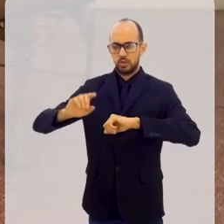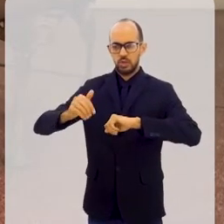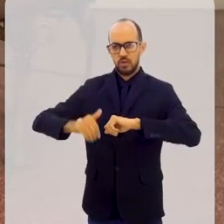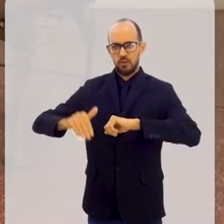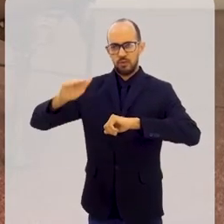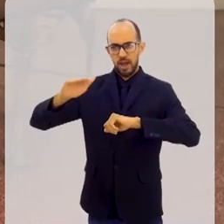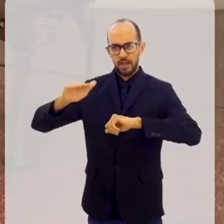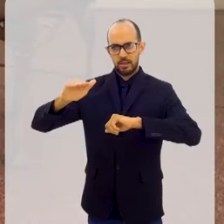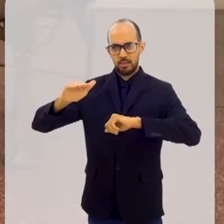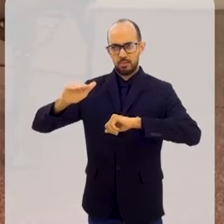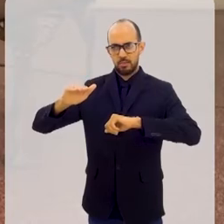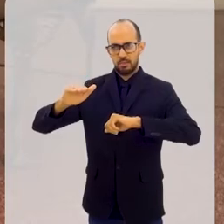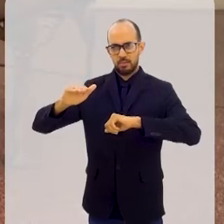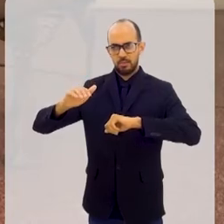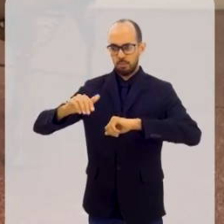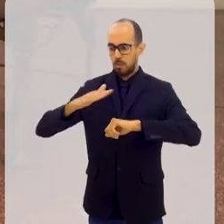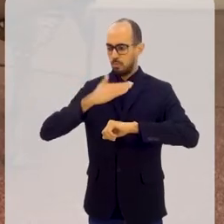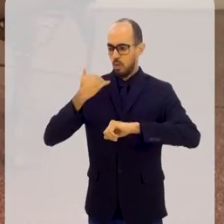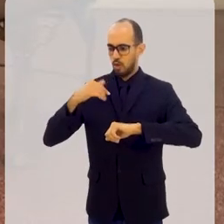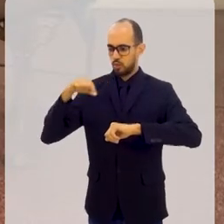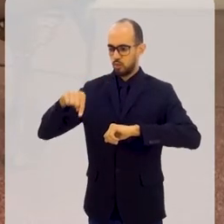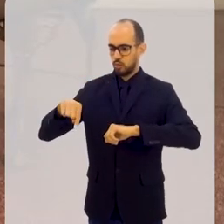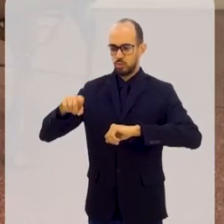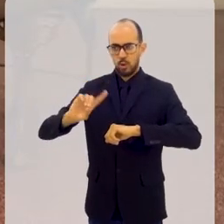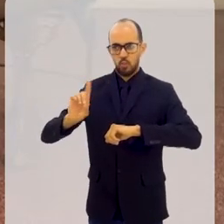pensando muito só